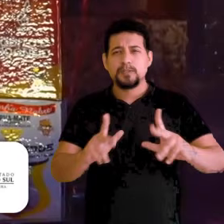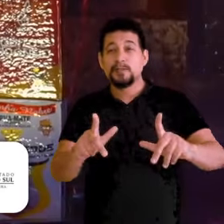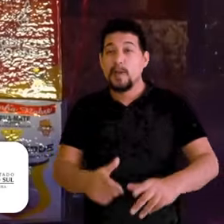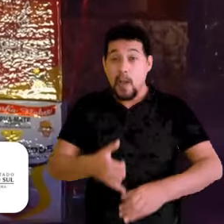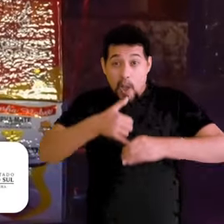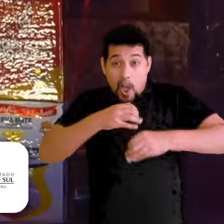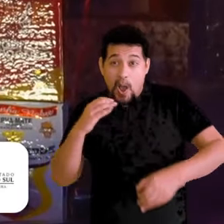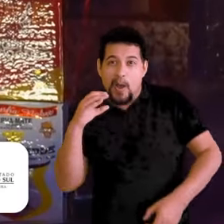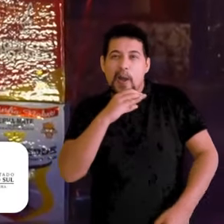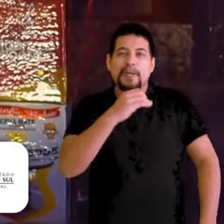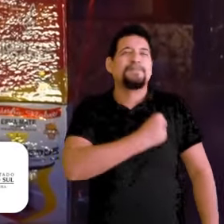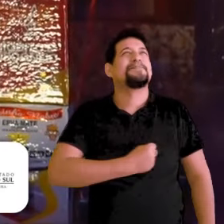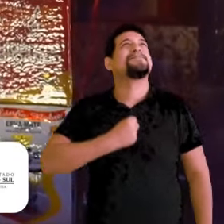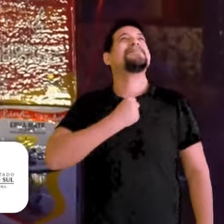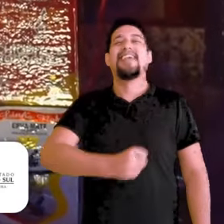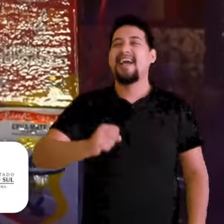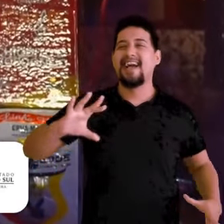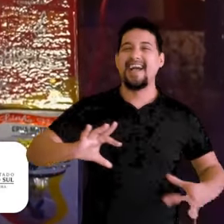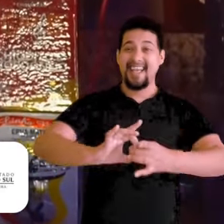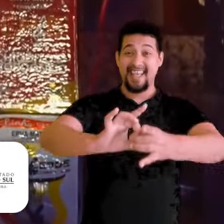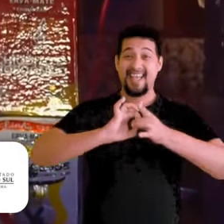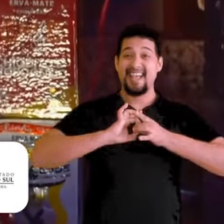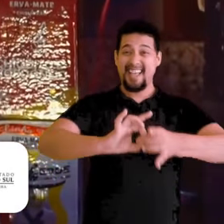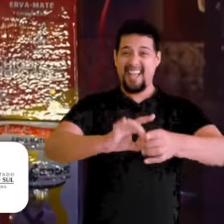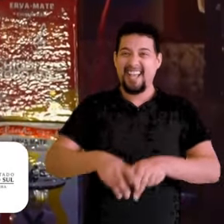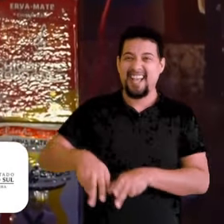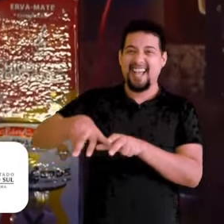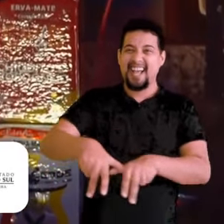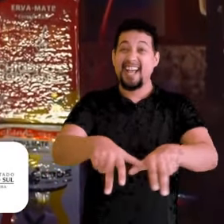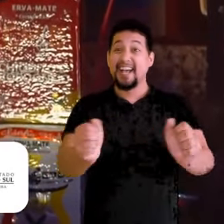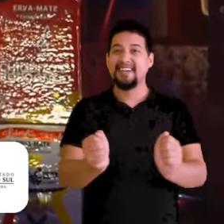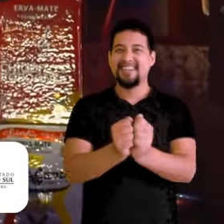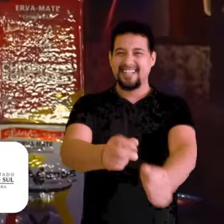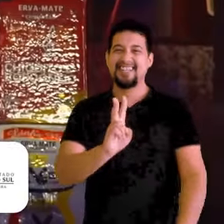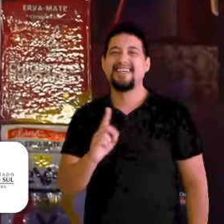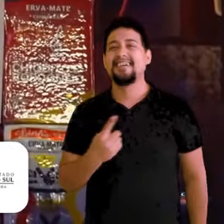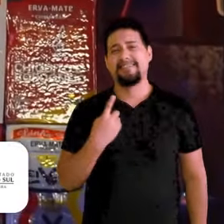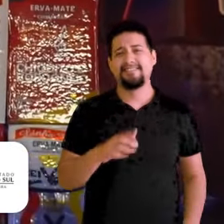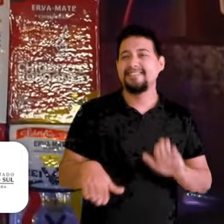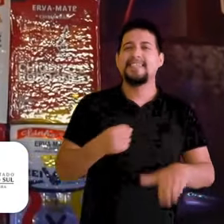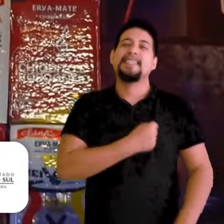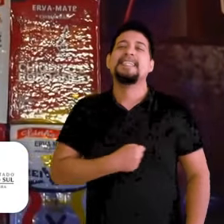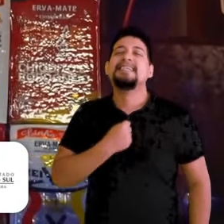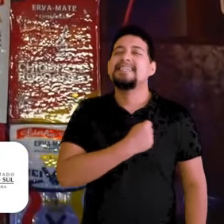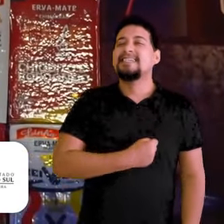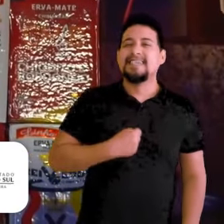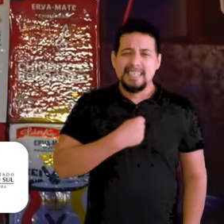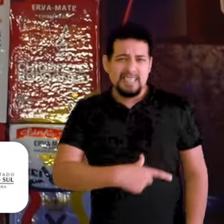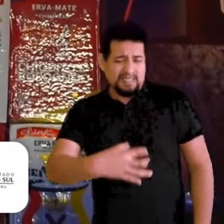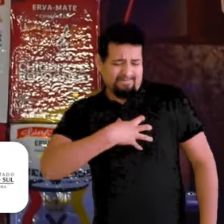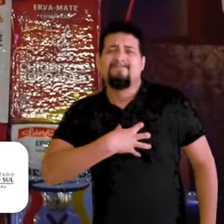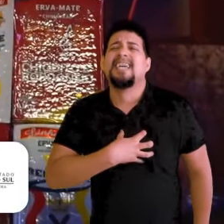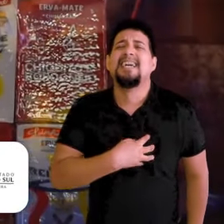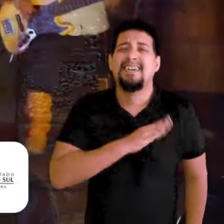carvão. O chimarrão e a saudade são parceiros, são companheiros nas horas de solidão. Uma saudade